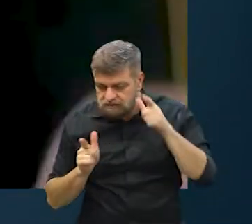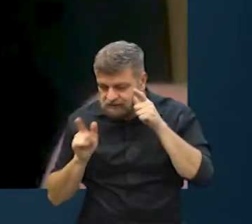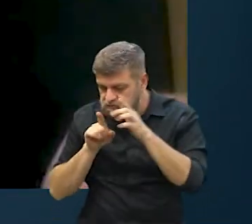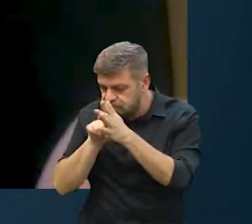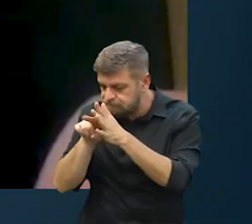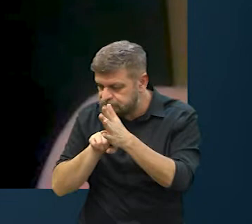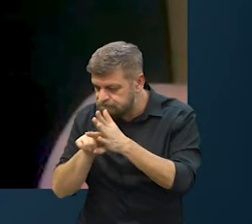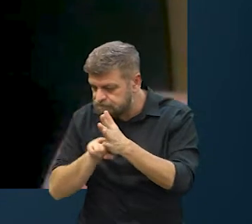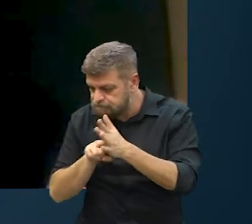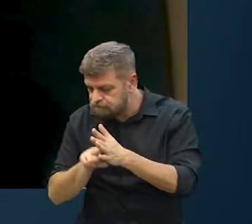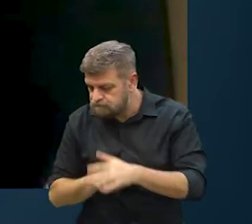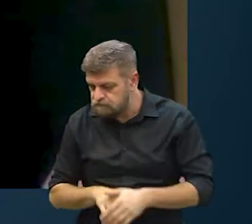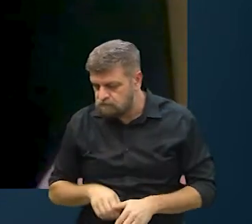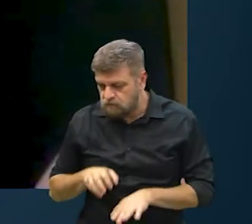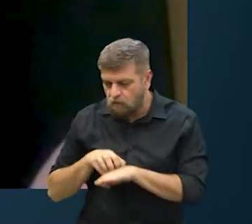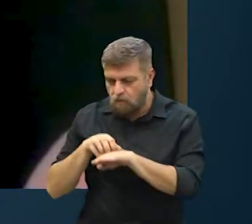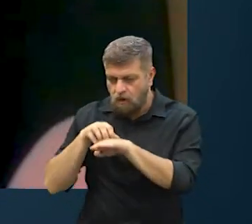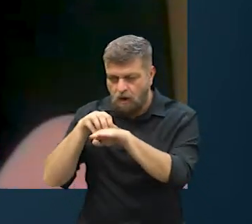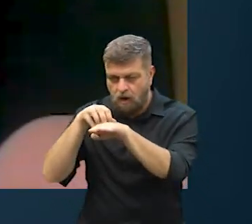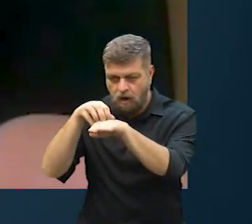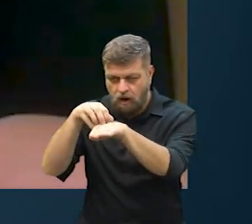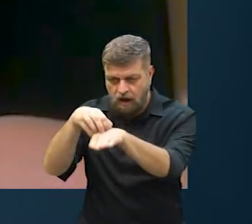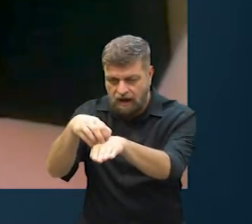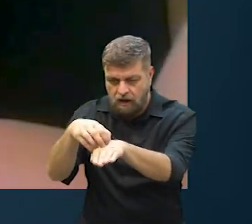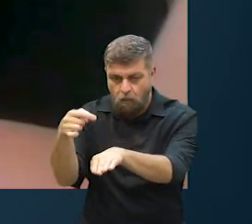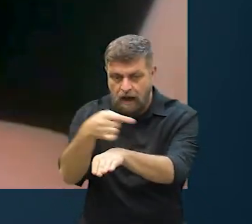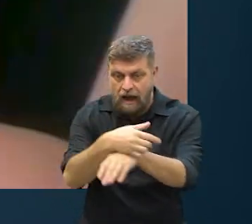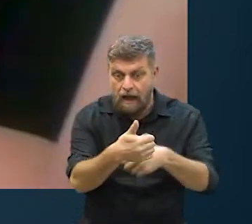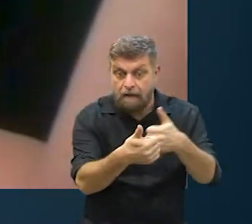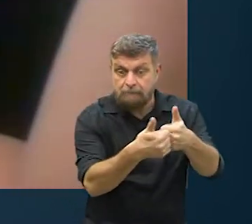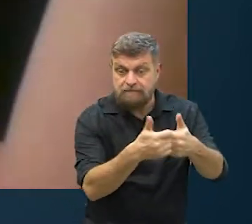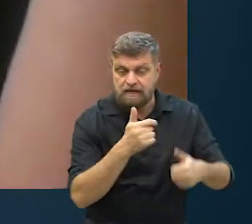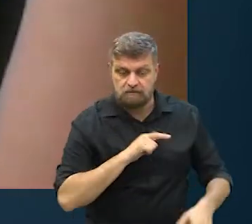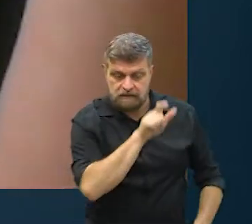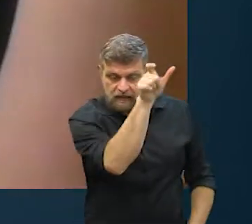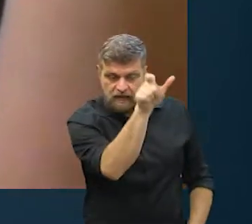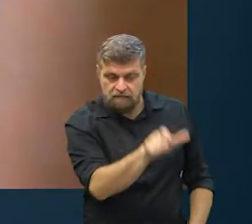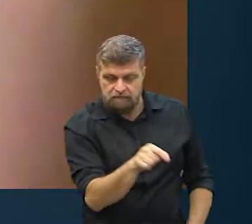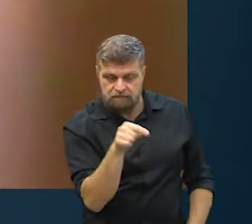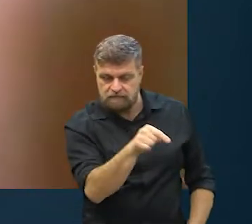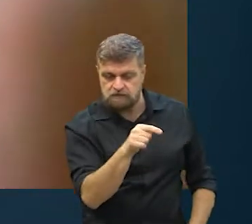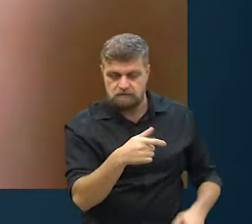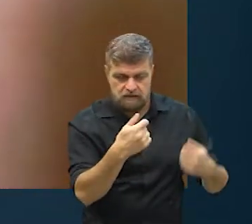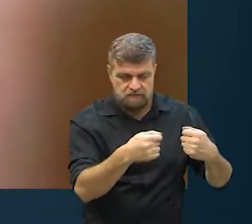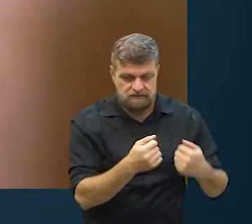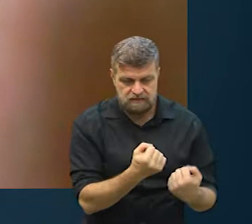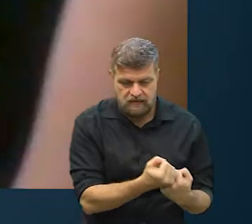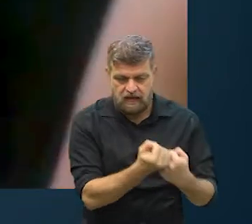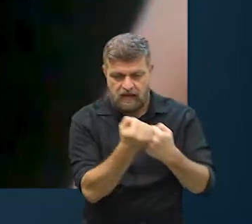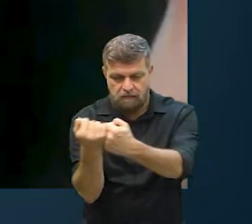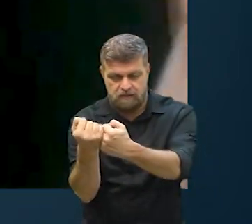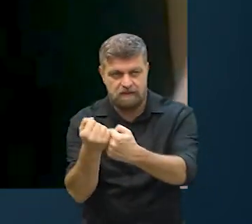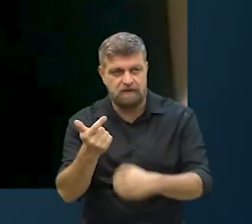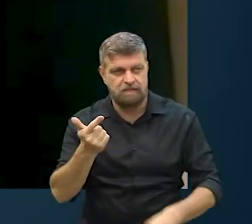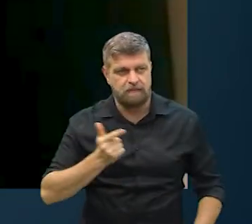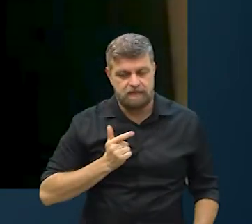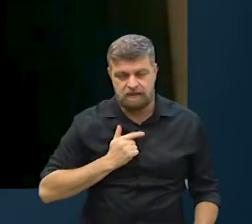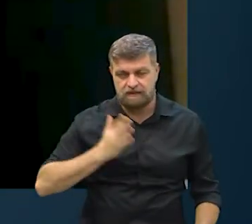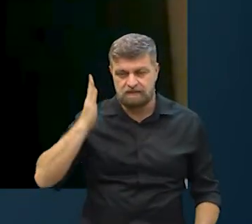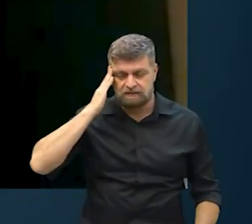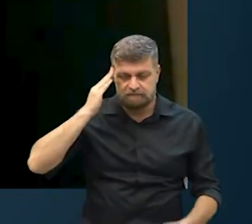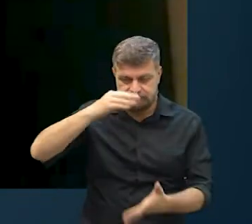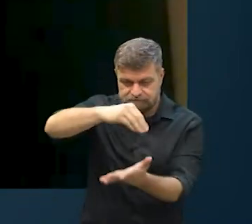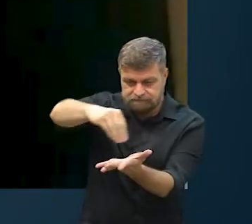gente localiza o veículo indo para aquele ambiente que vai ser descarregado. A gente tem